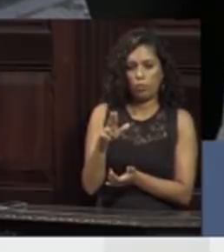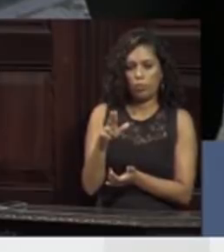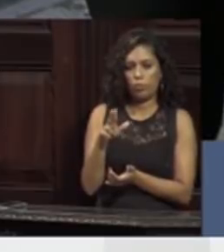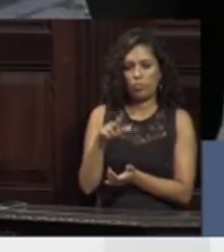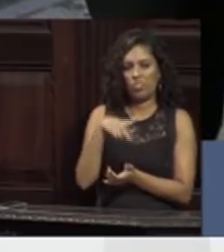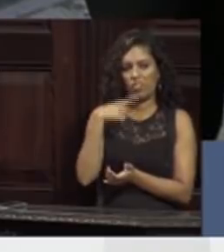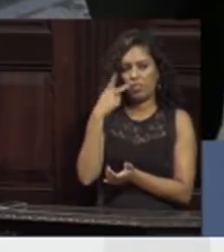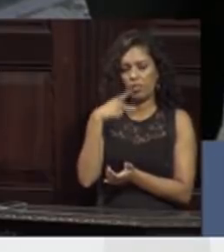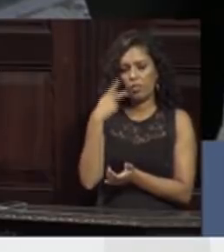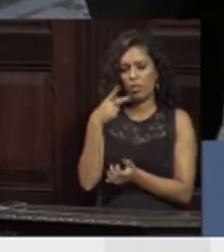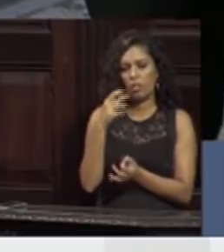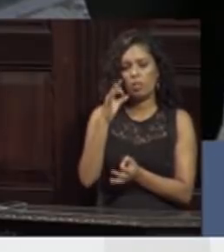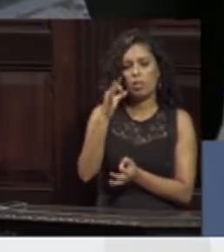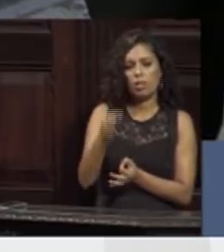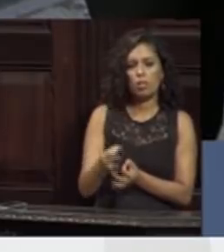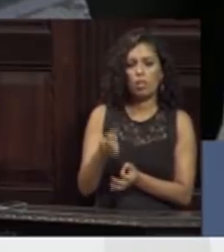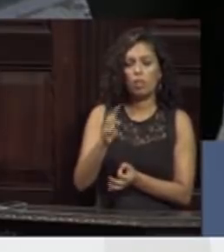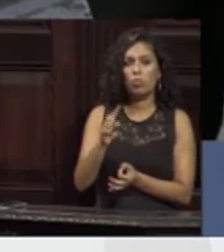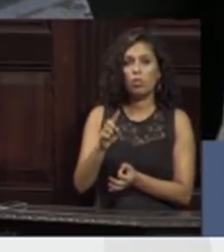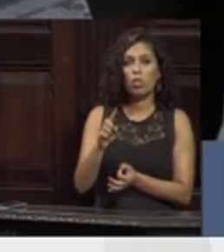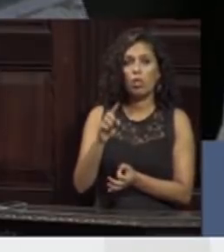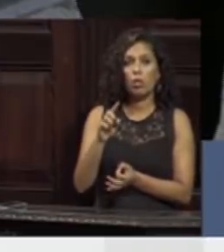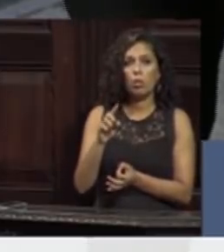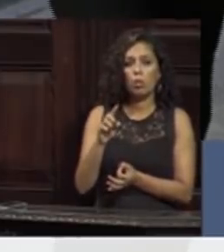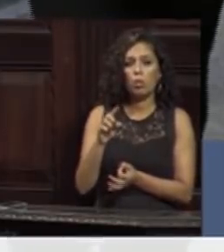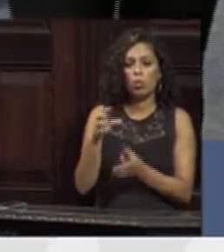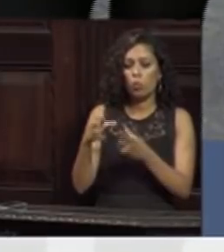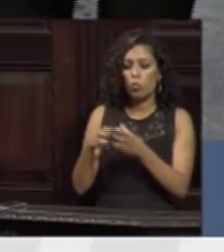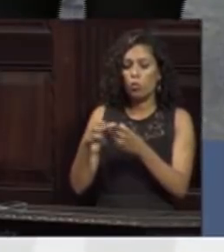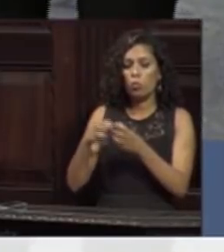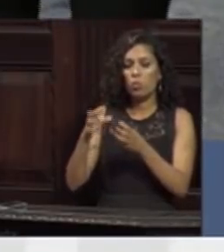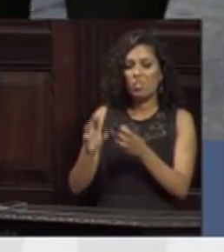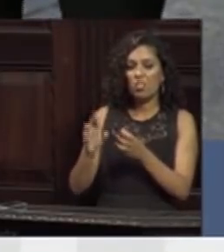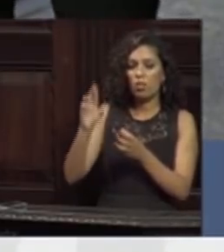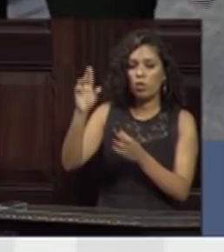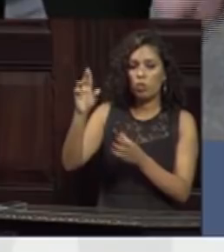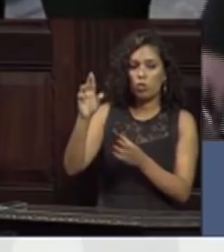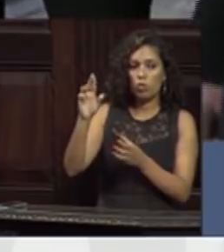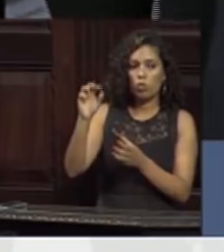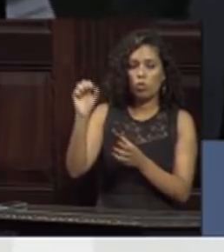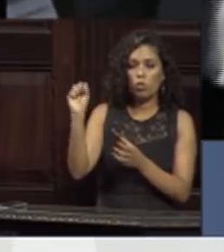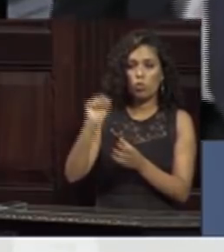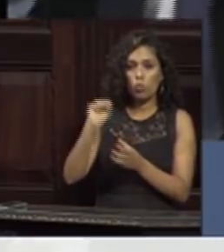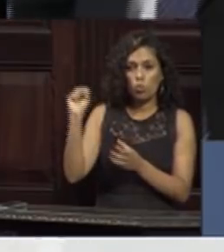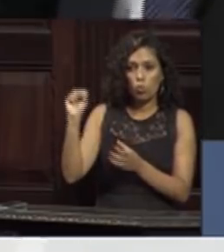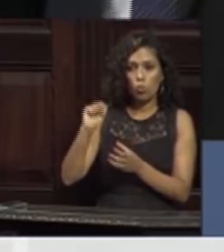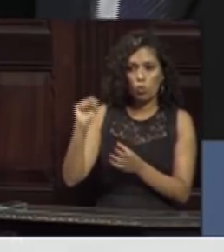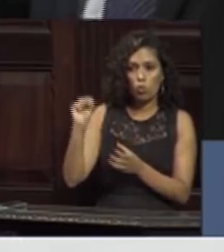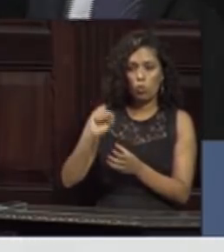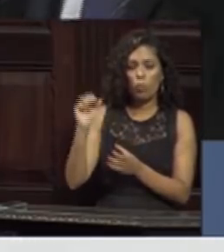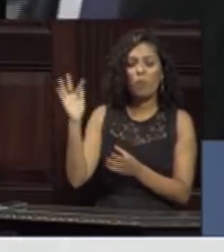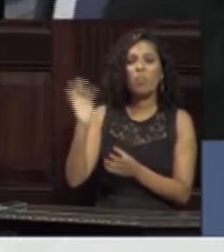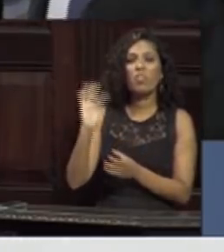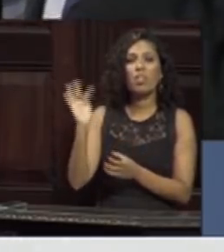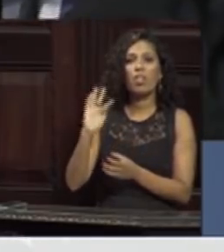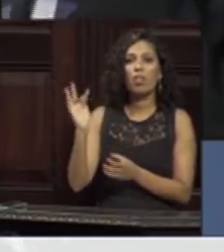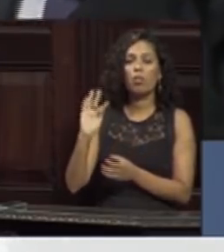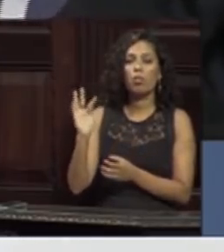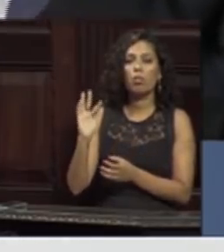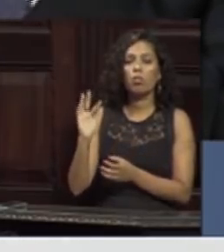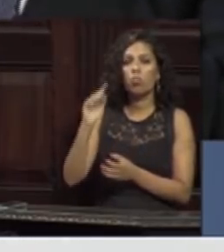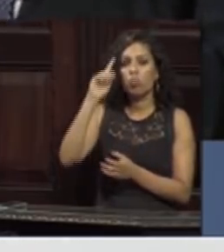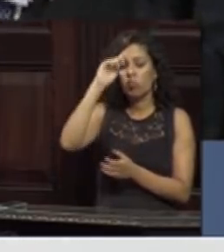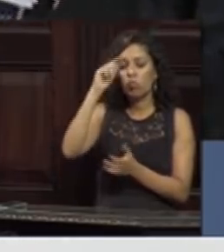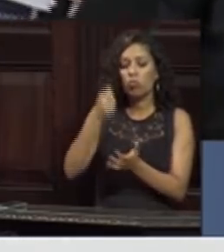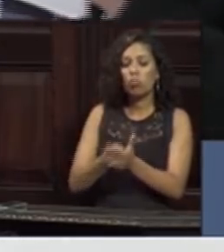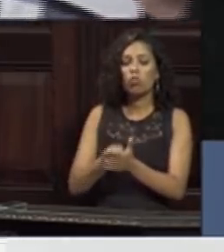será decidida pelo Supremo Tribunal Federal, com relação ao auxílio moradia de promotores. Então,